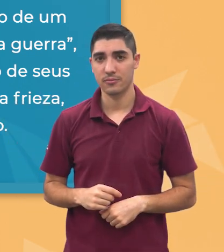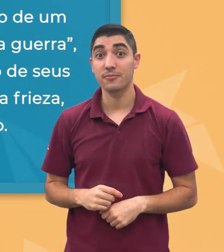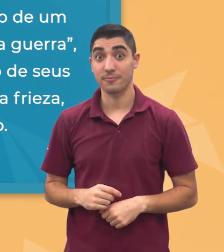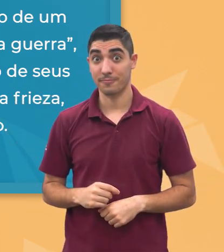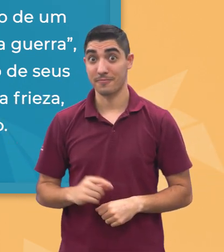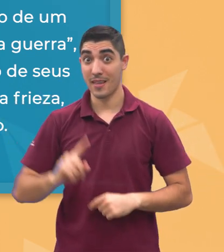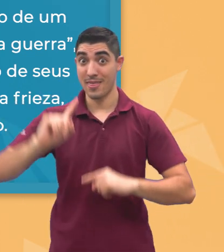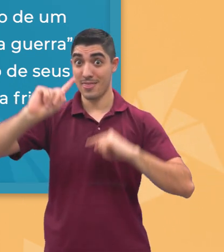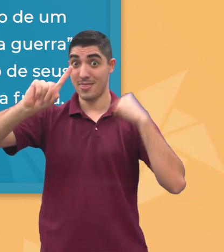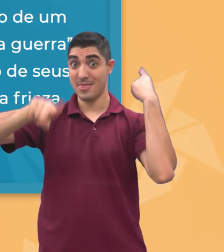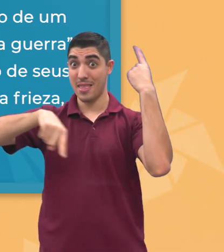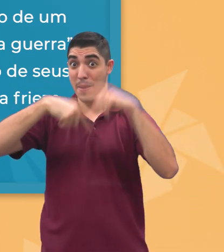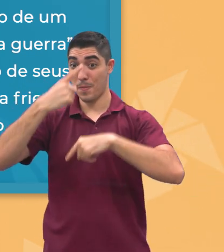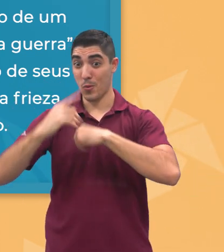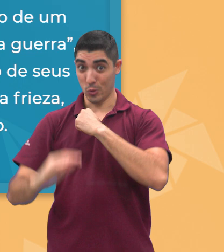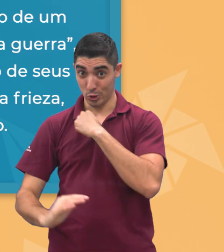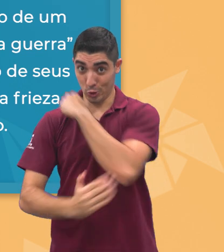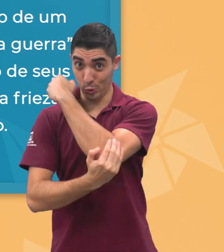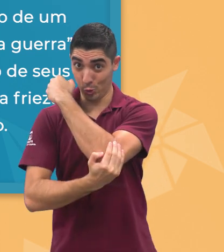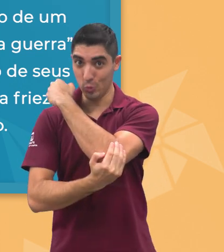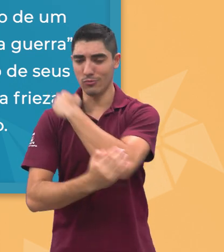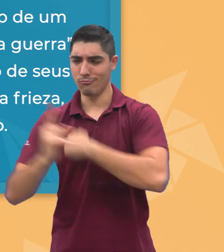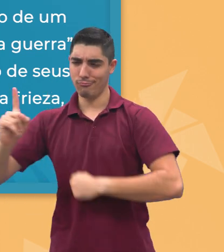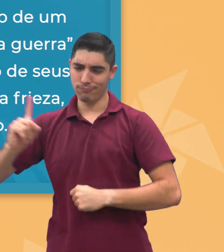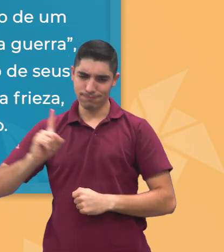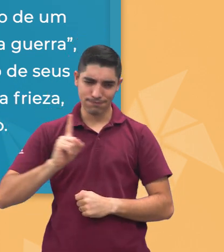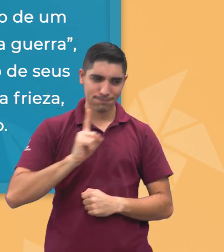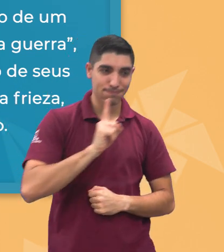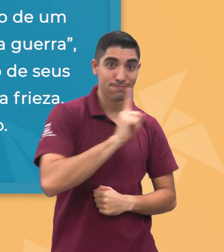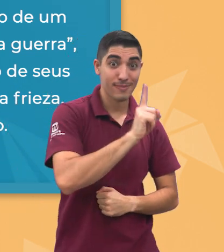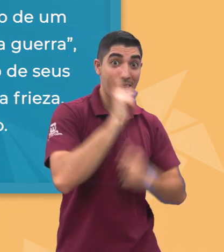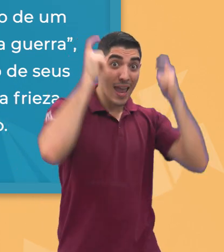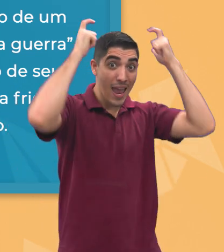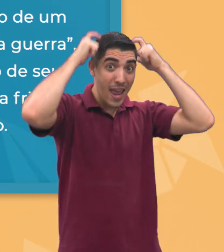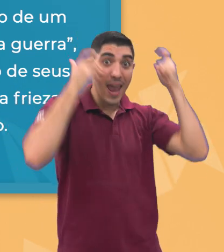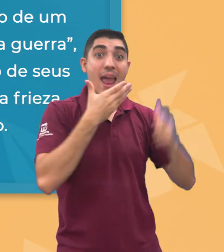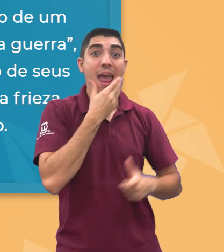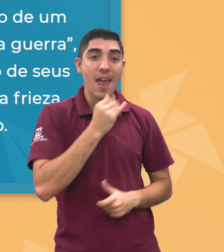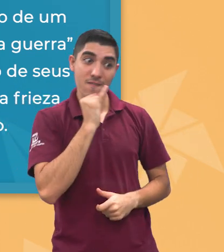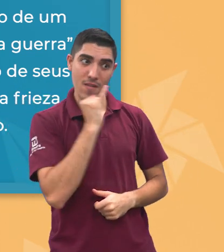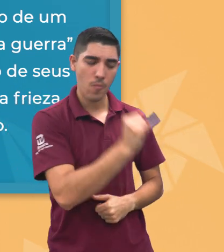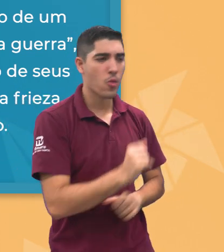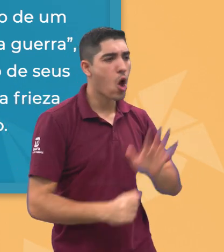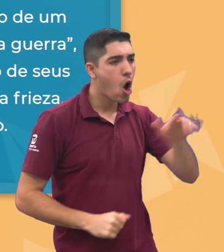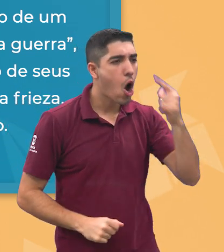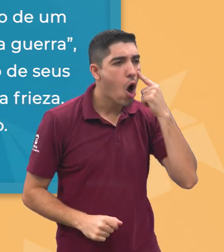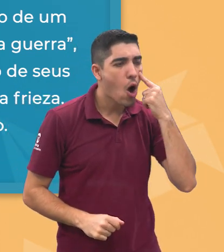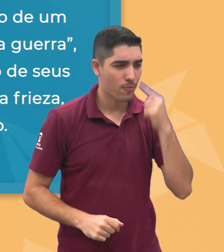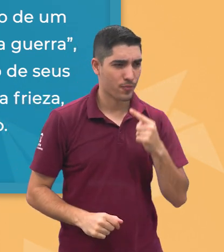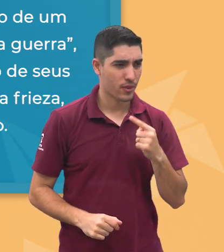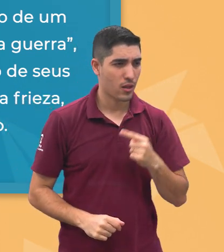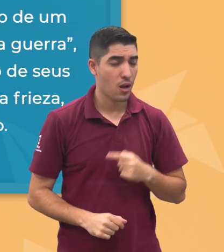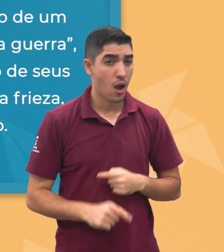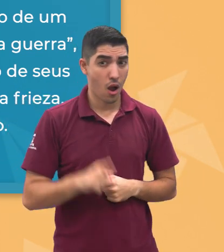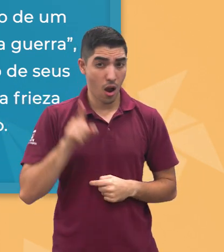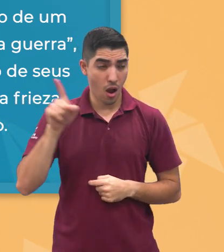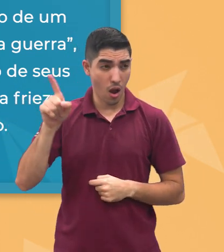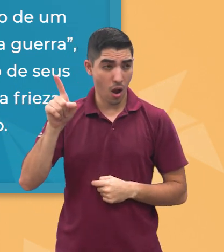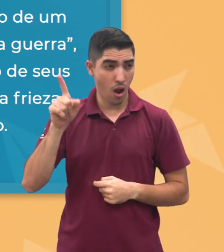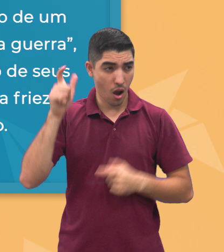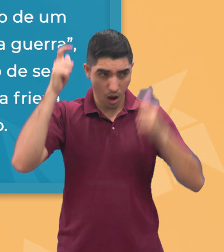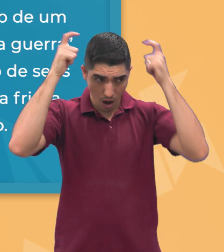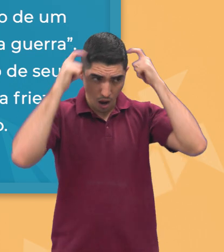disse-lhe: a rainha, magoada pela sua frieza, deseja matá-lo para se vingar. Tenha cuidado